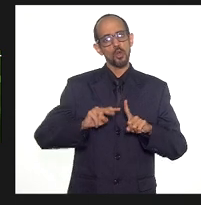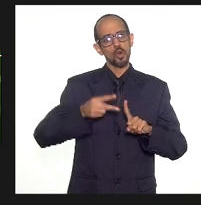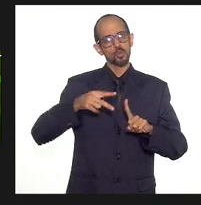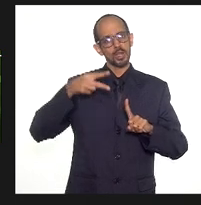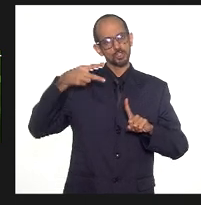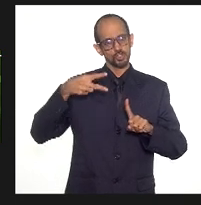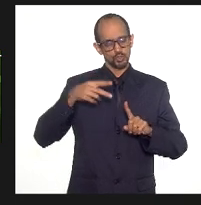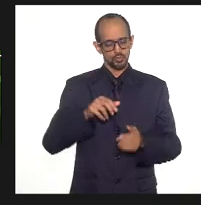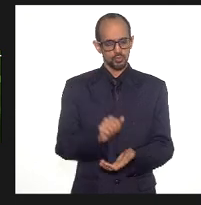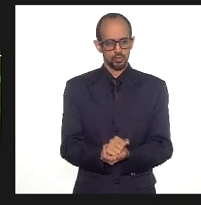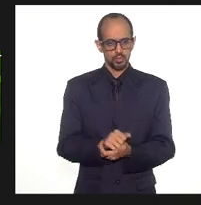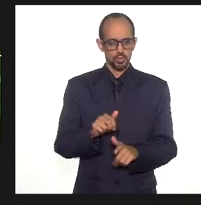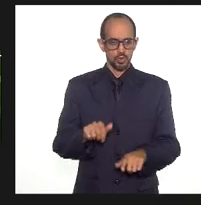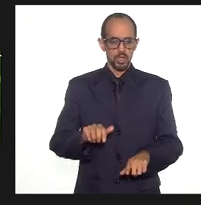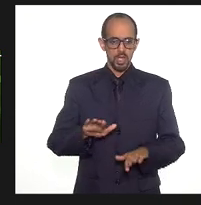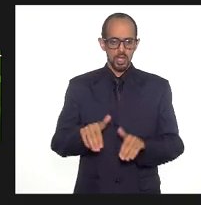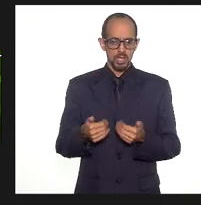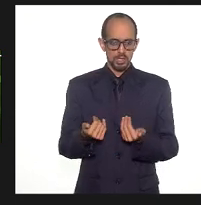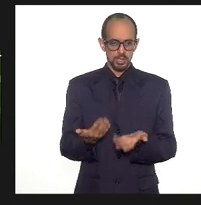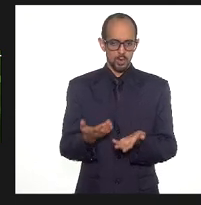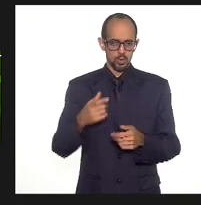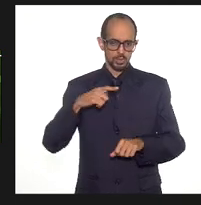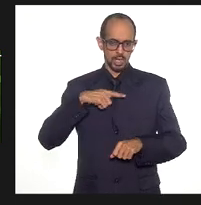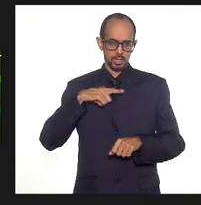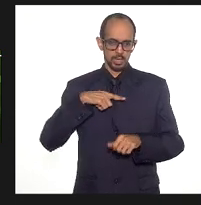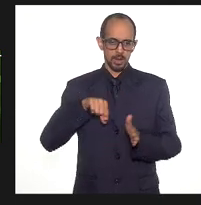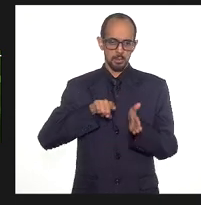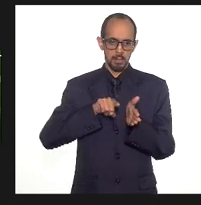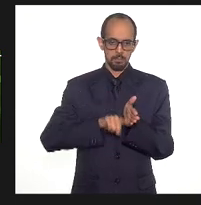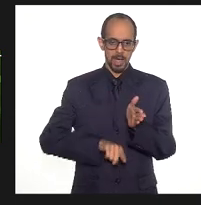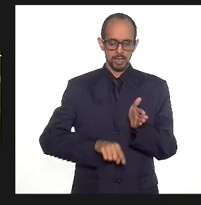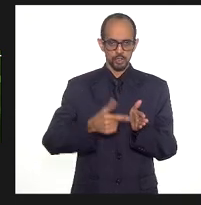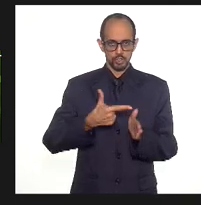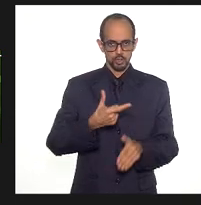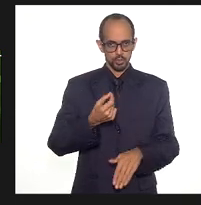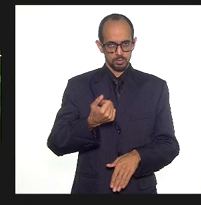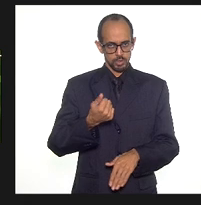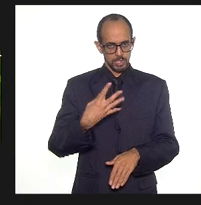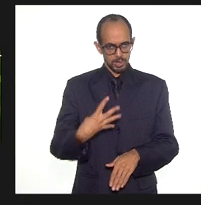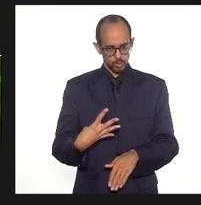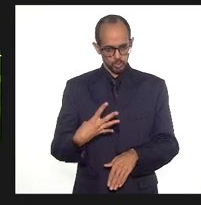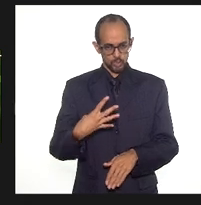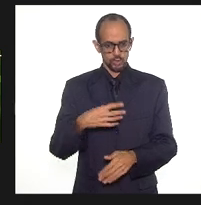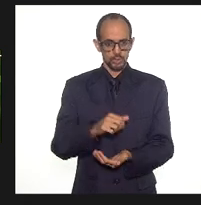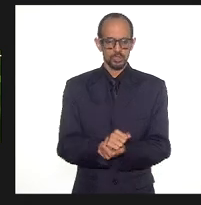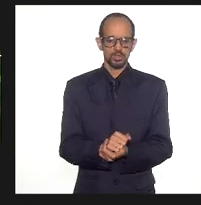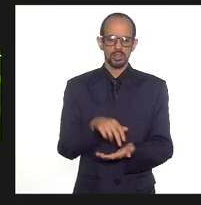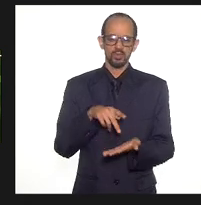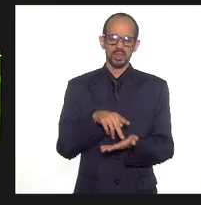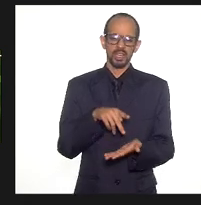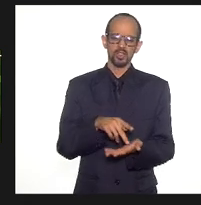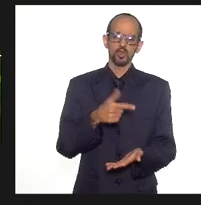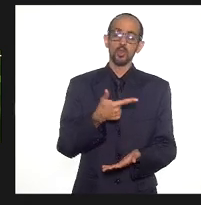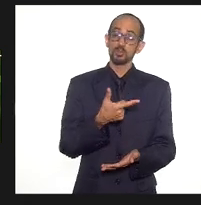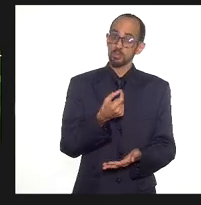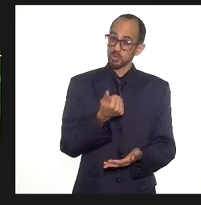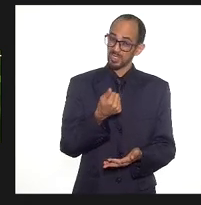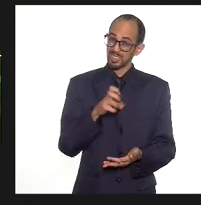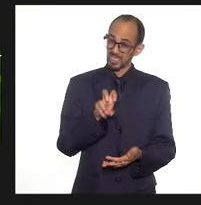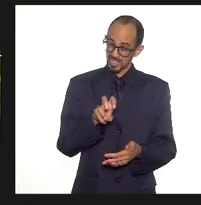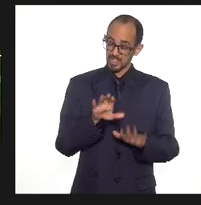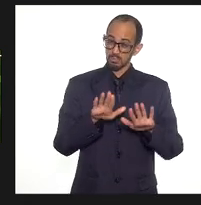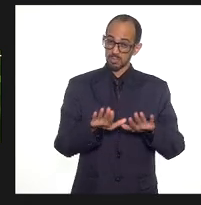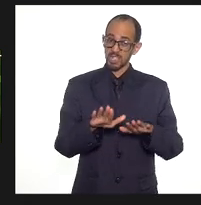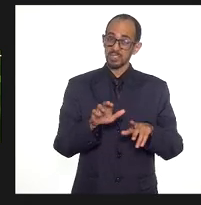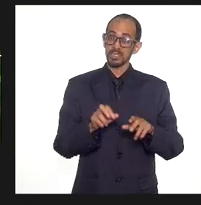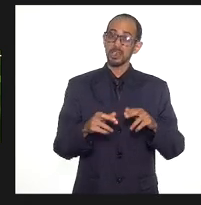temos aqui uma baixa comunicada no ano de 2014, na verdade, no ano de 2015, mas referente às DFs